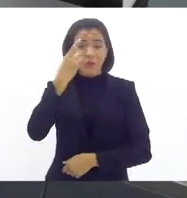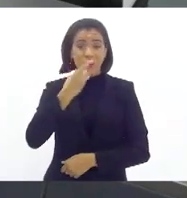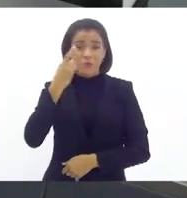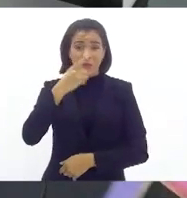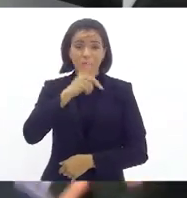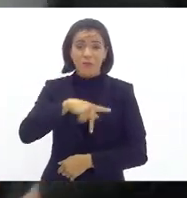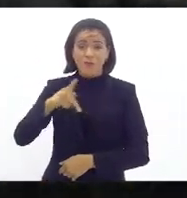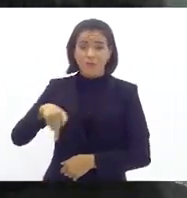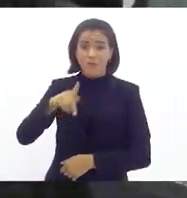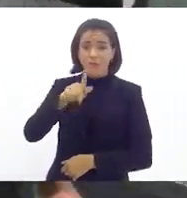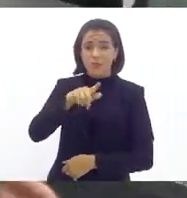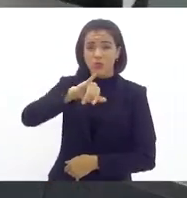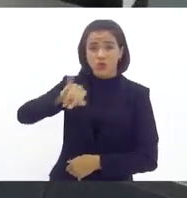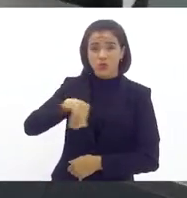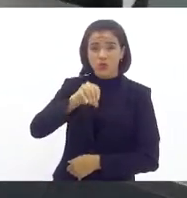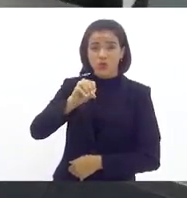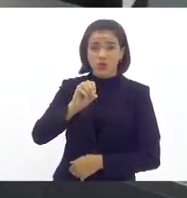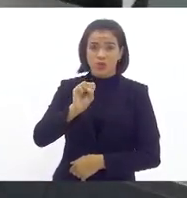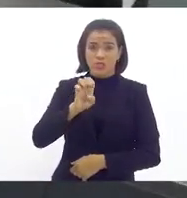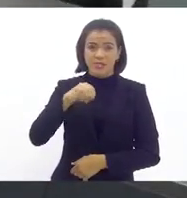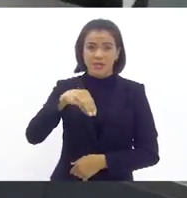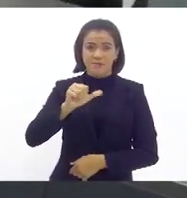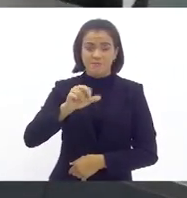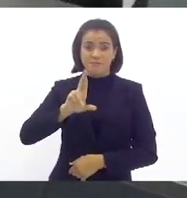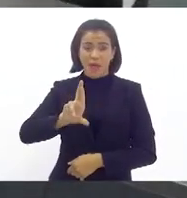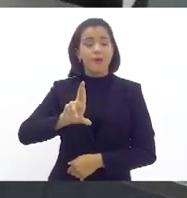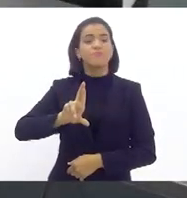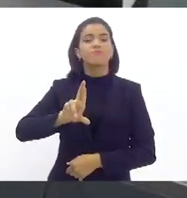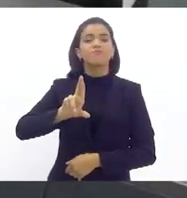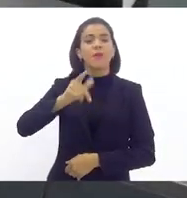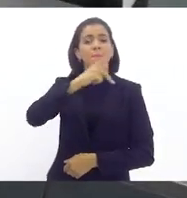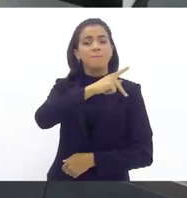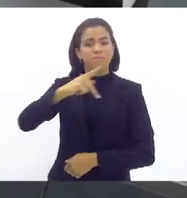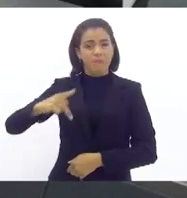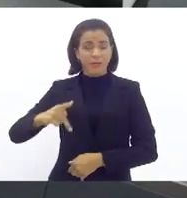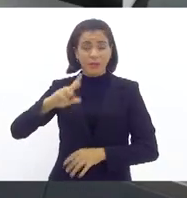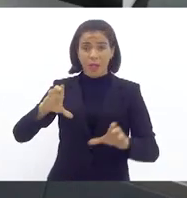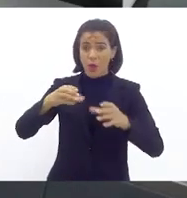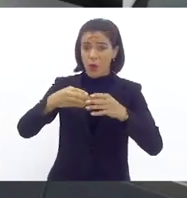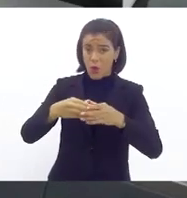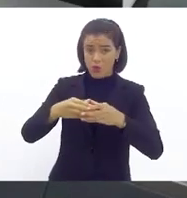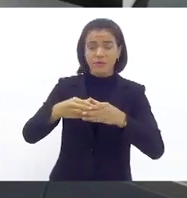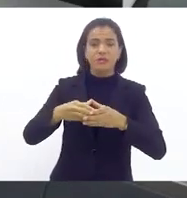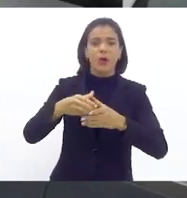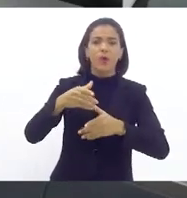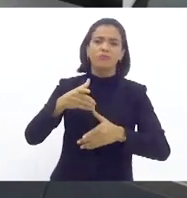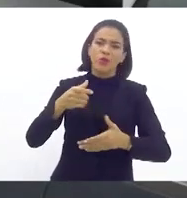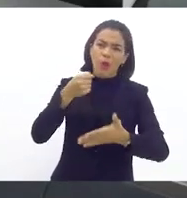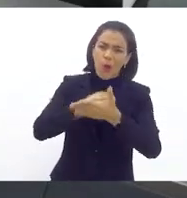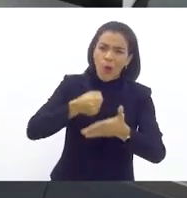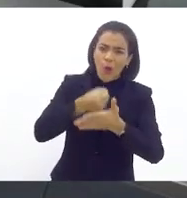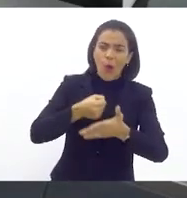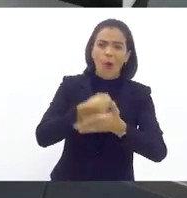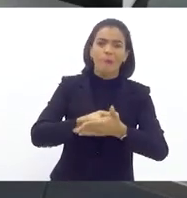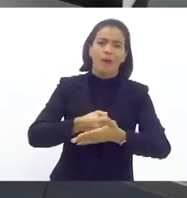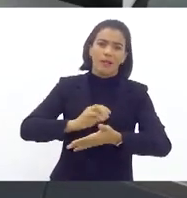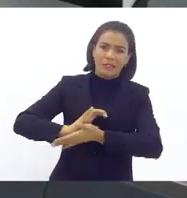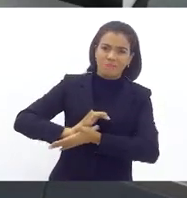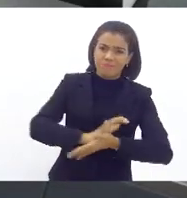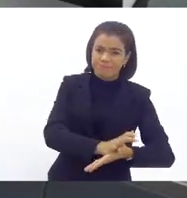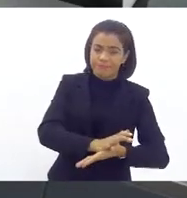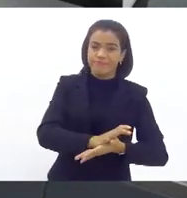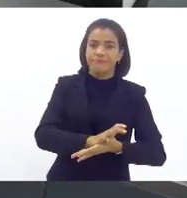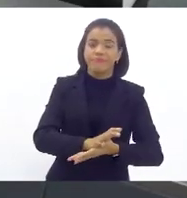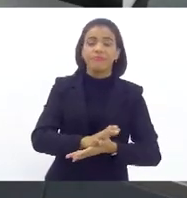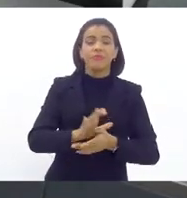professor Josemar, presidente da Comissão de Combate às Discriminações aqui da LERJ. Comissão essa